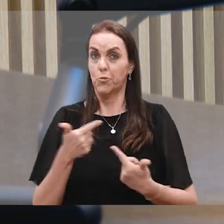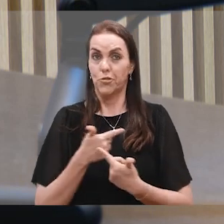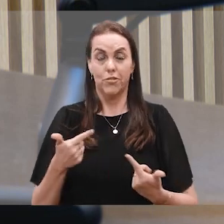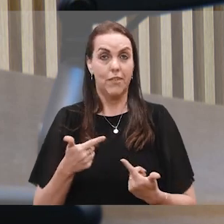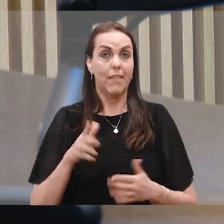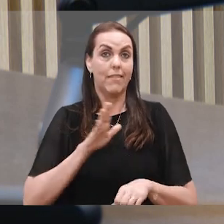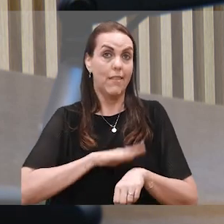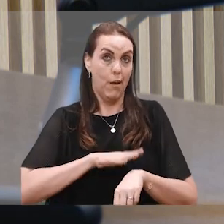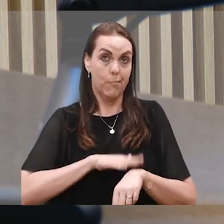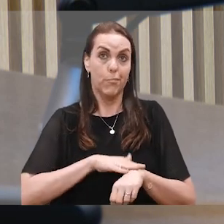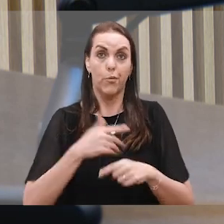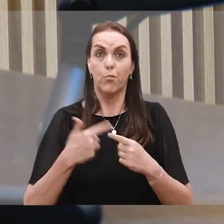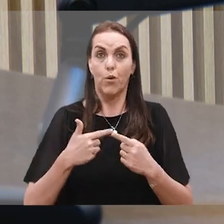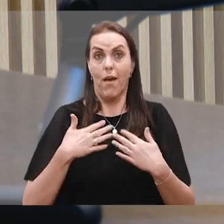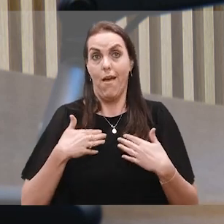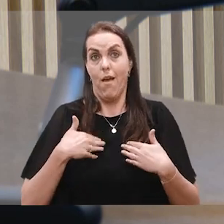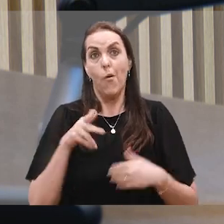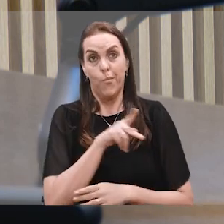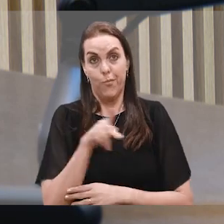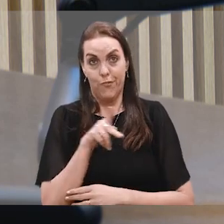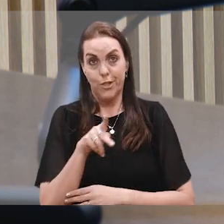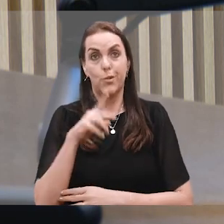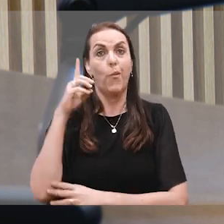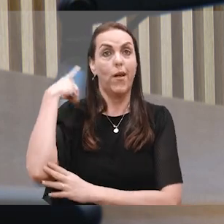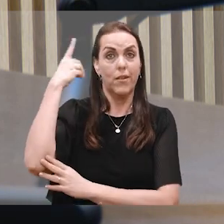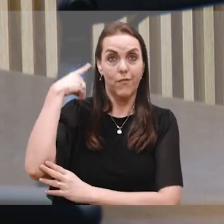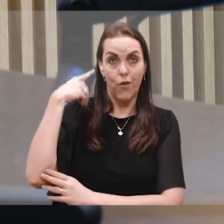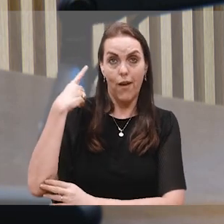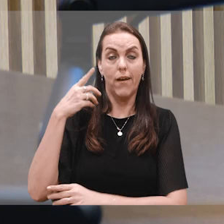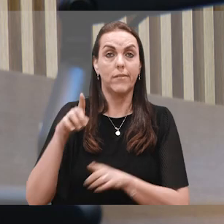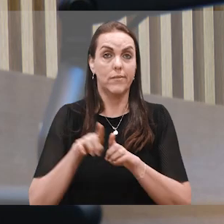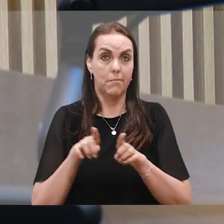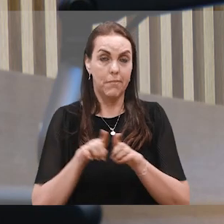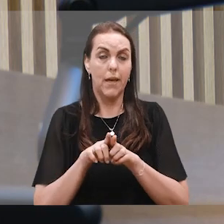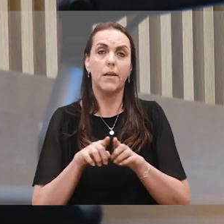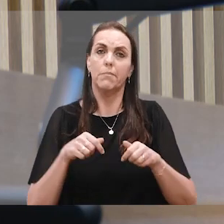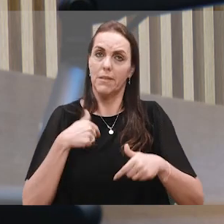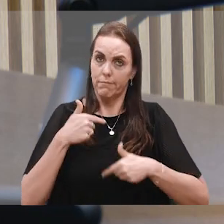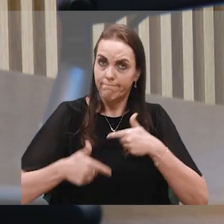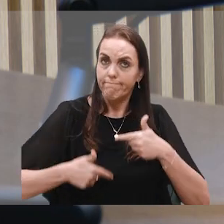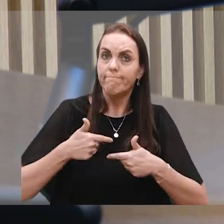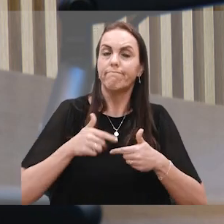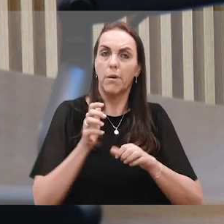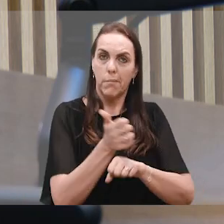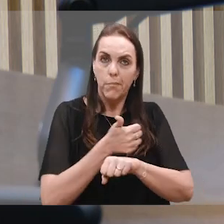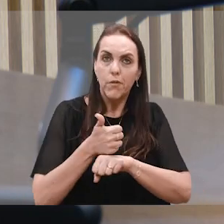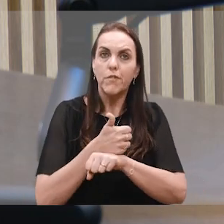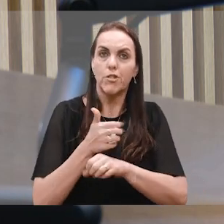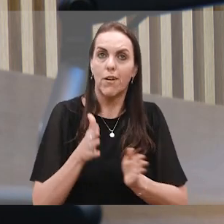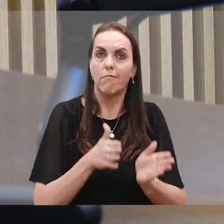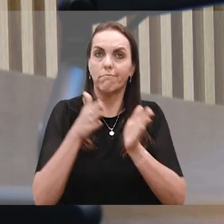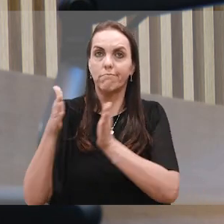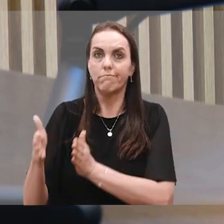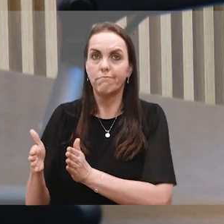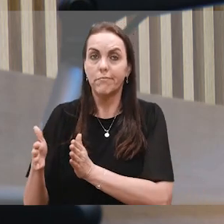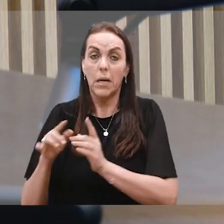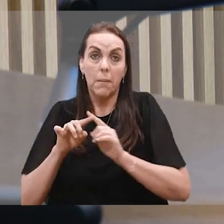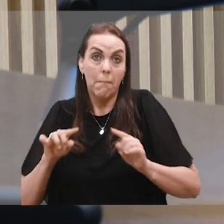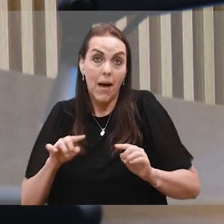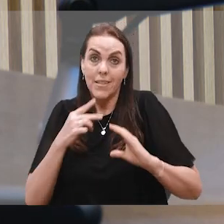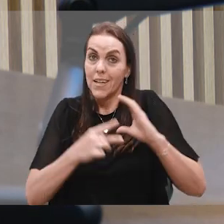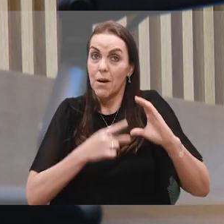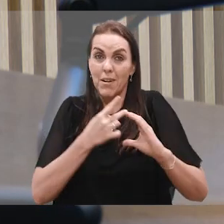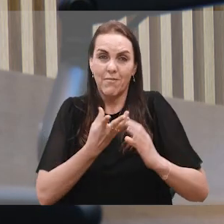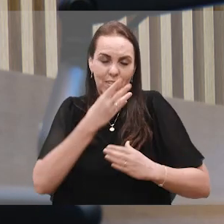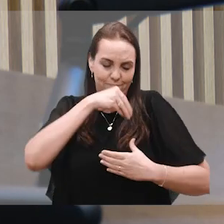não tinha tempo, porque eu sou professora e sou advogada e tinha que exercer minha profissão, mas